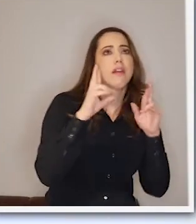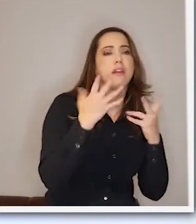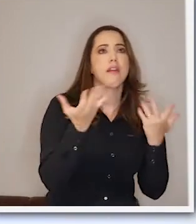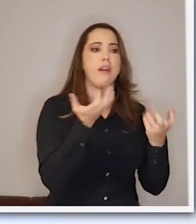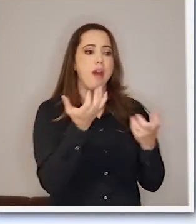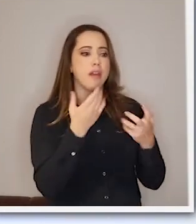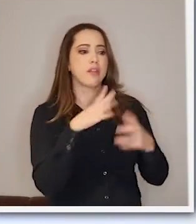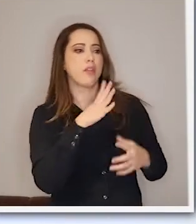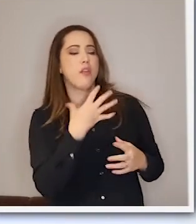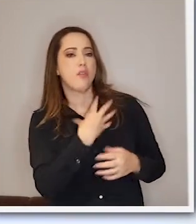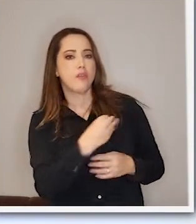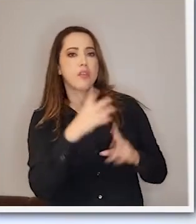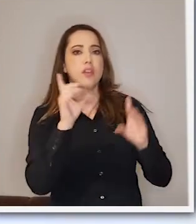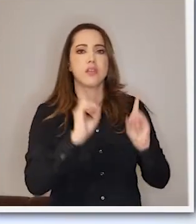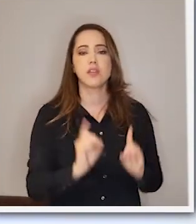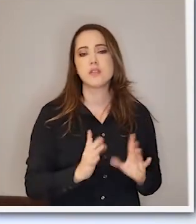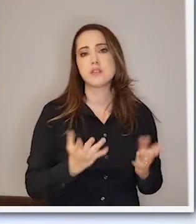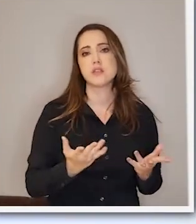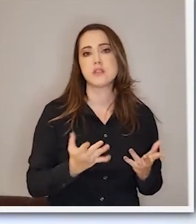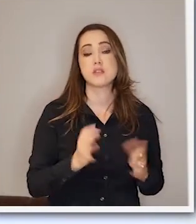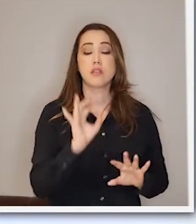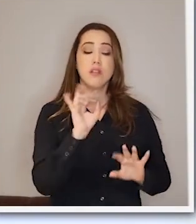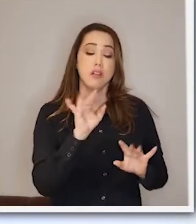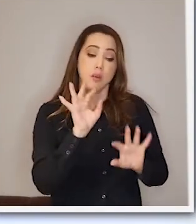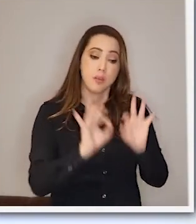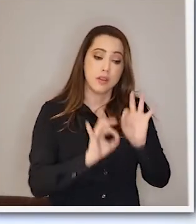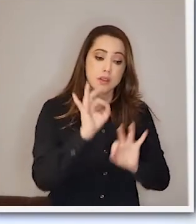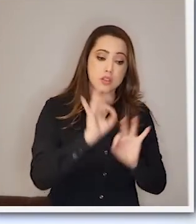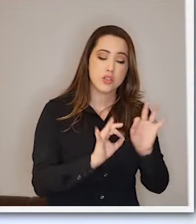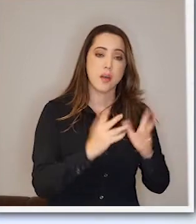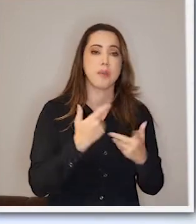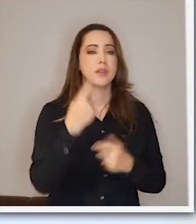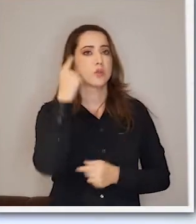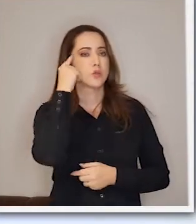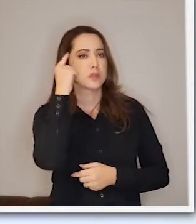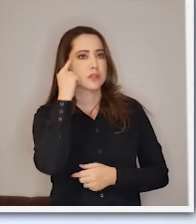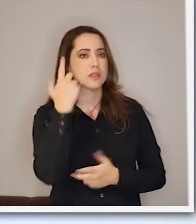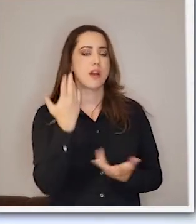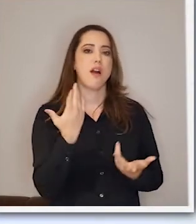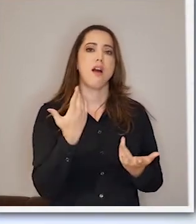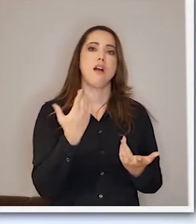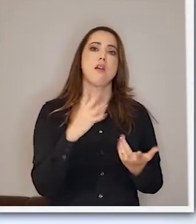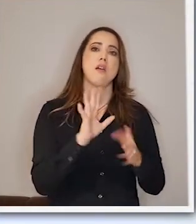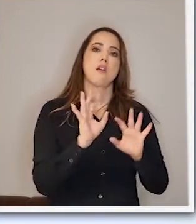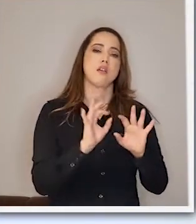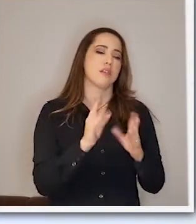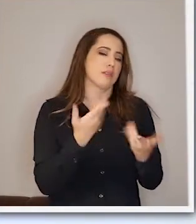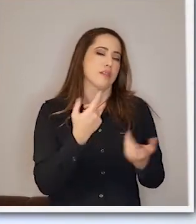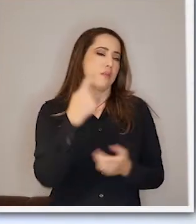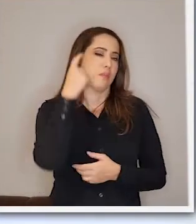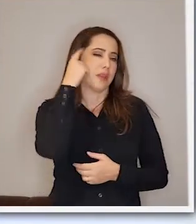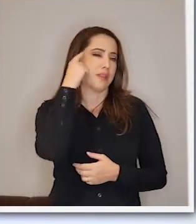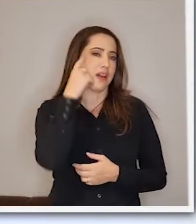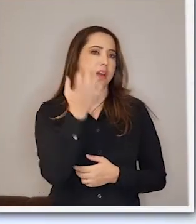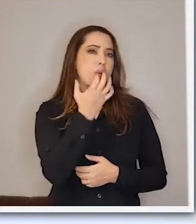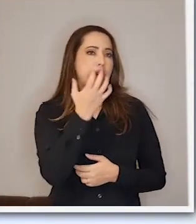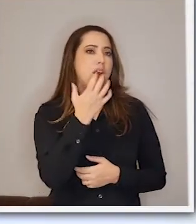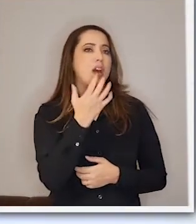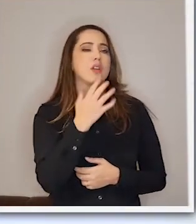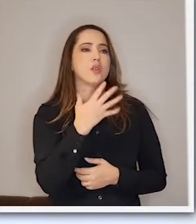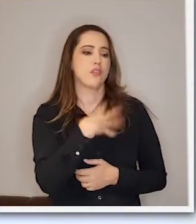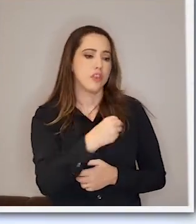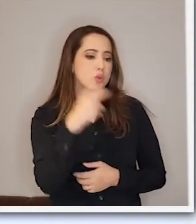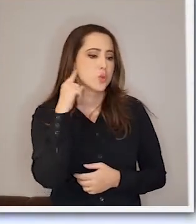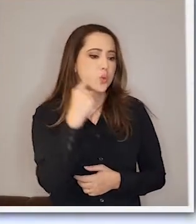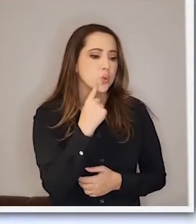planeja ter filho, no planejamento familiar se pensa em ter uma criança surda ou uma criança com síndrome de Down